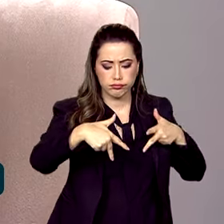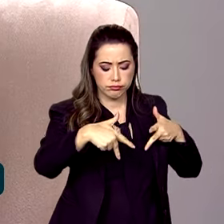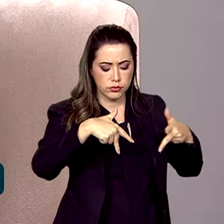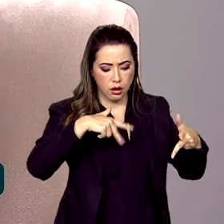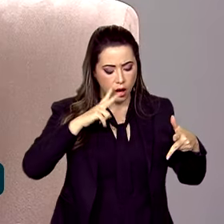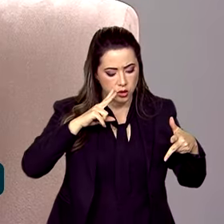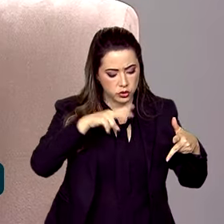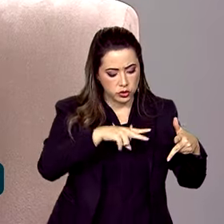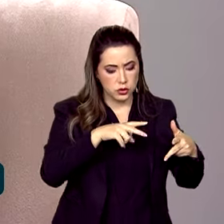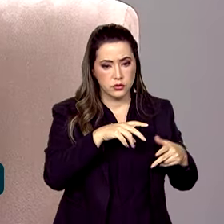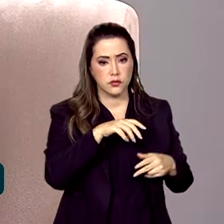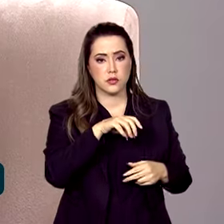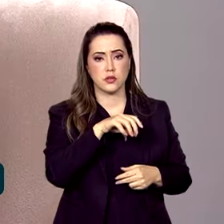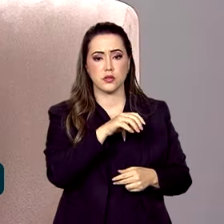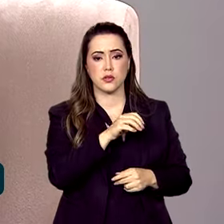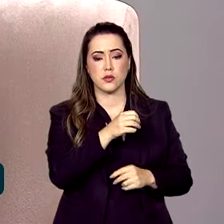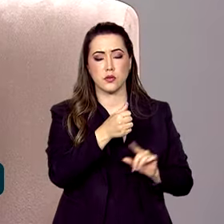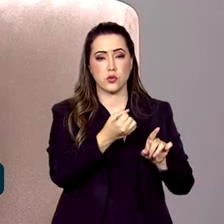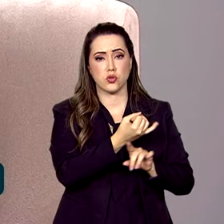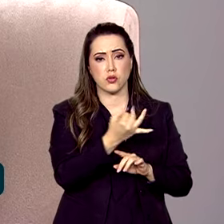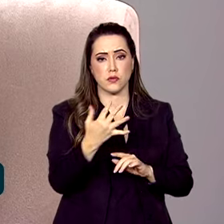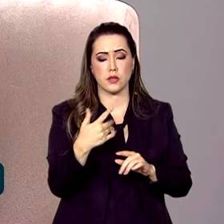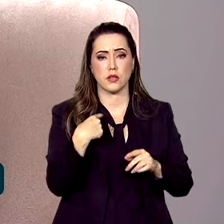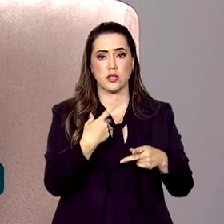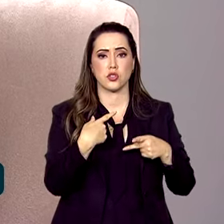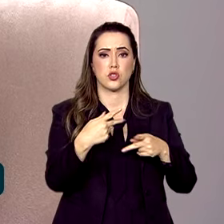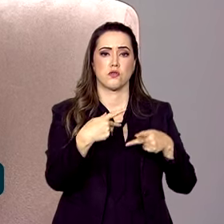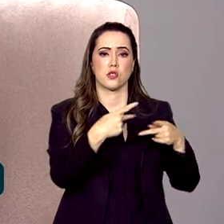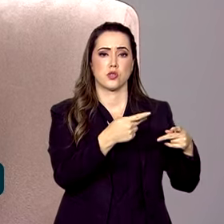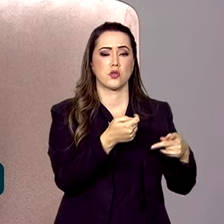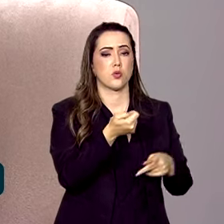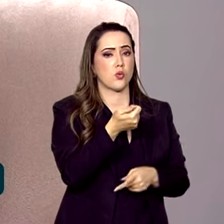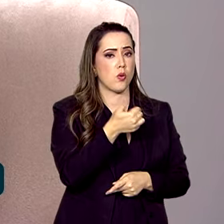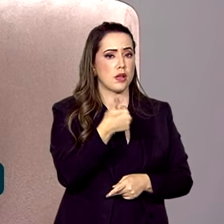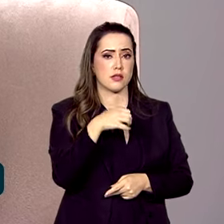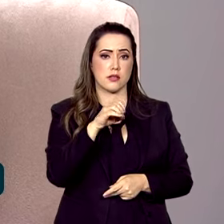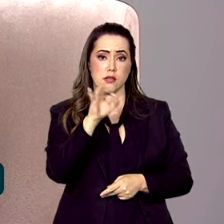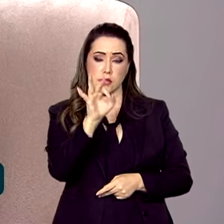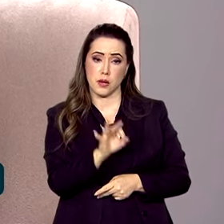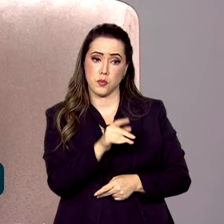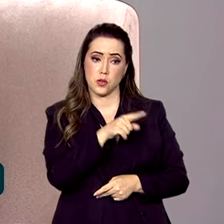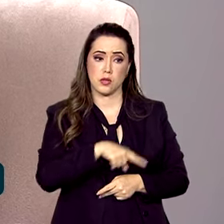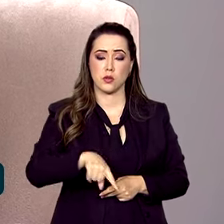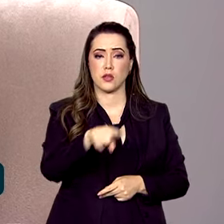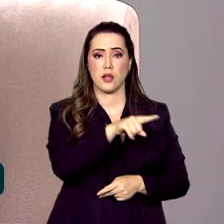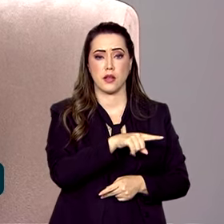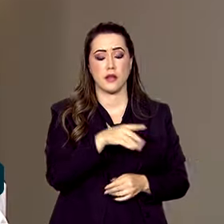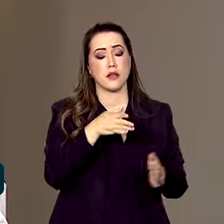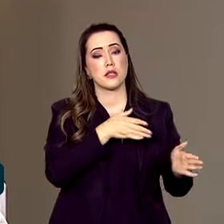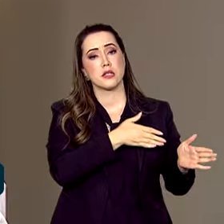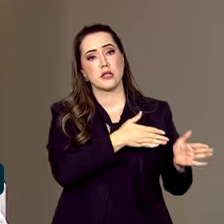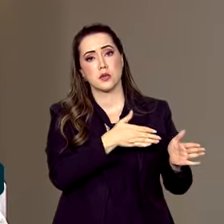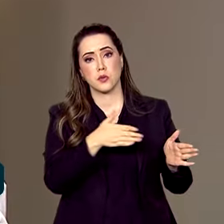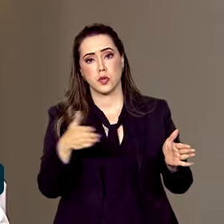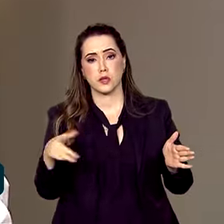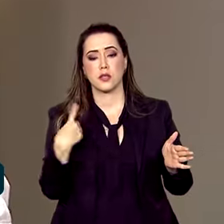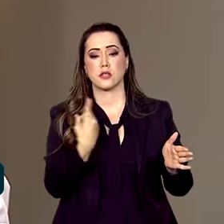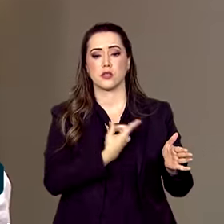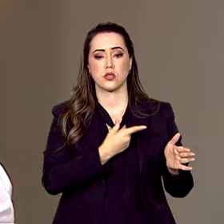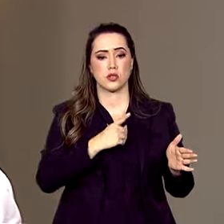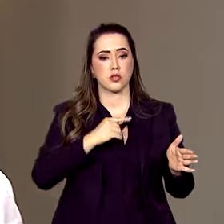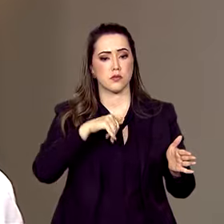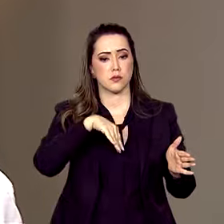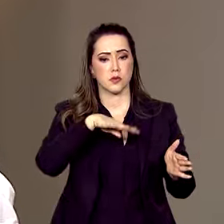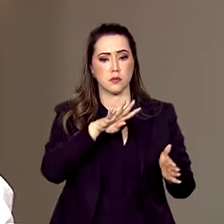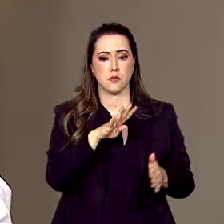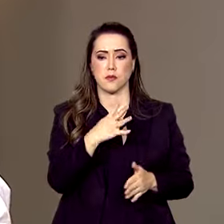857 unidades, ou seja, então nós visitamos praticamente 100% delas, e nesse processo nós tivemos mais